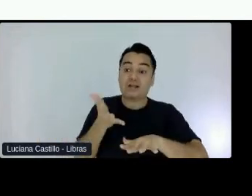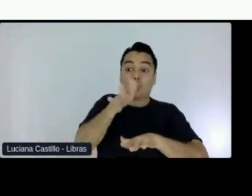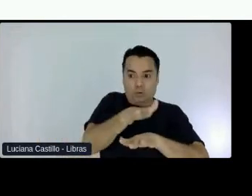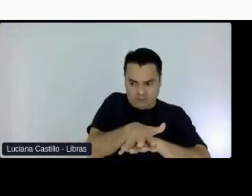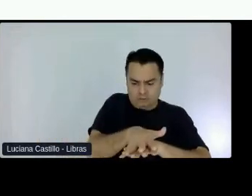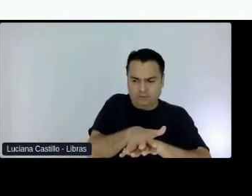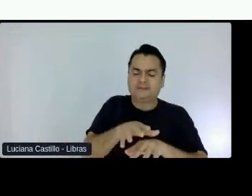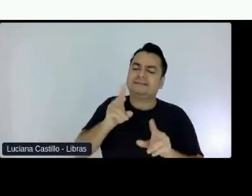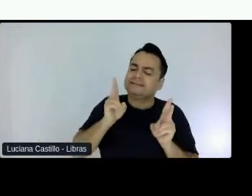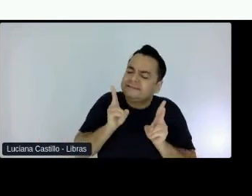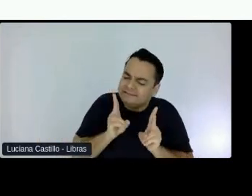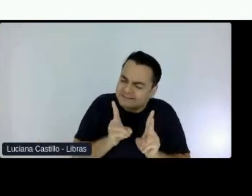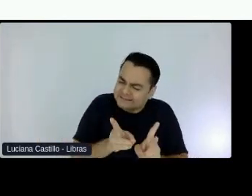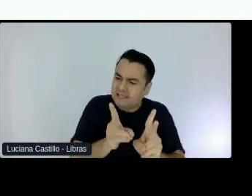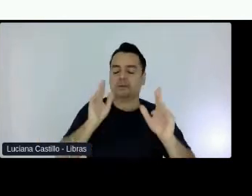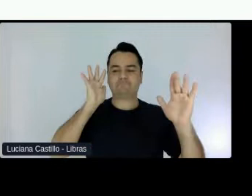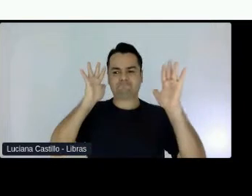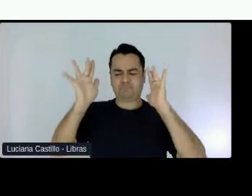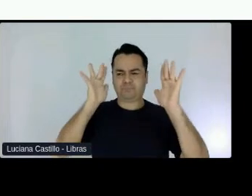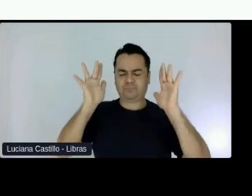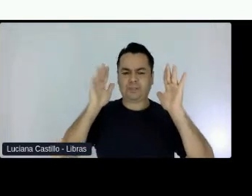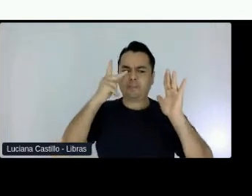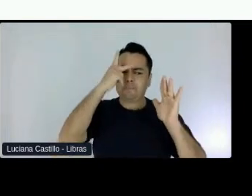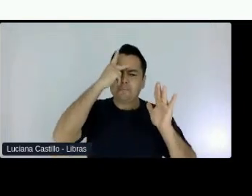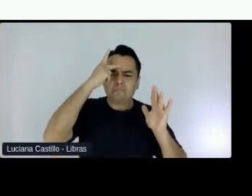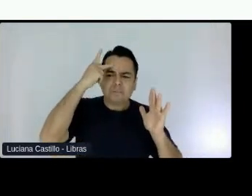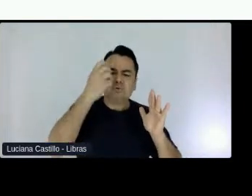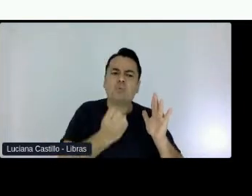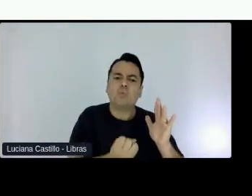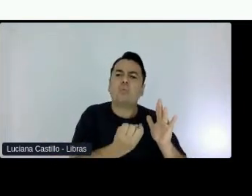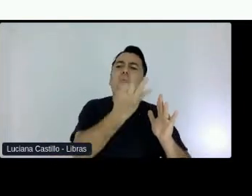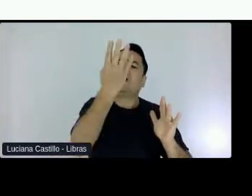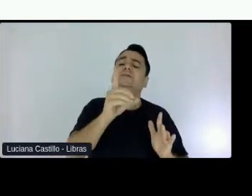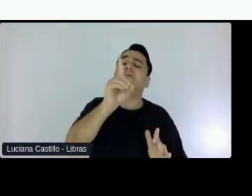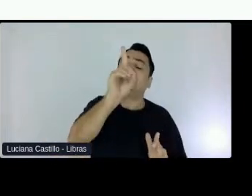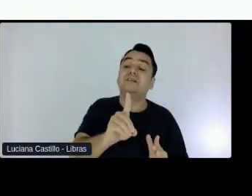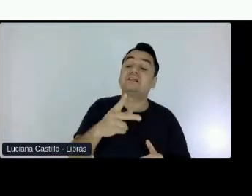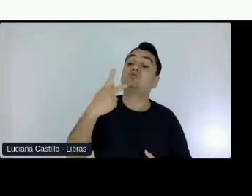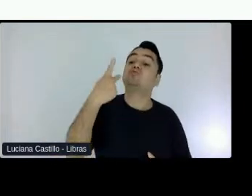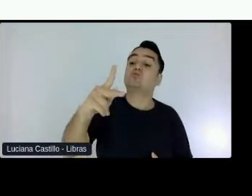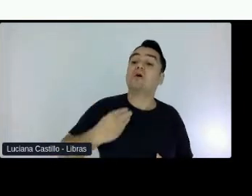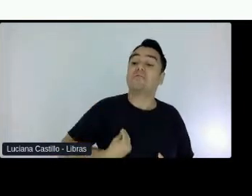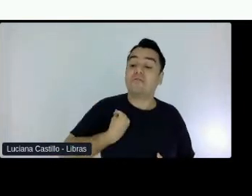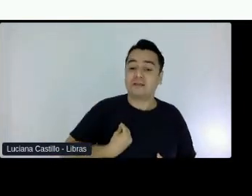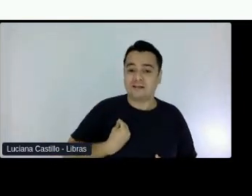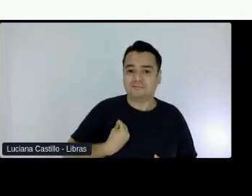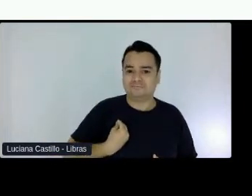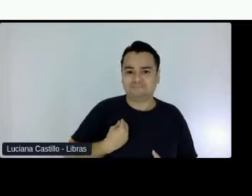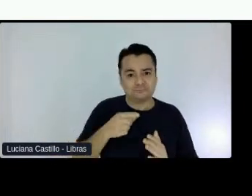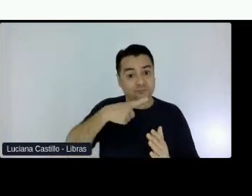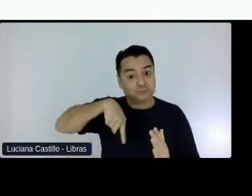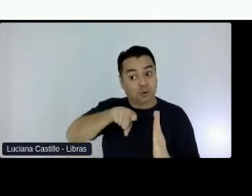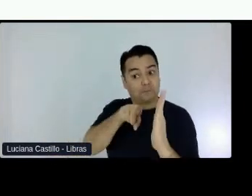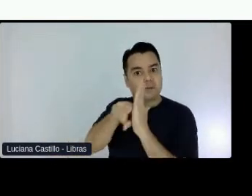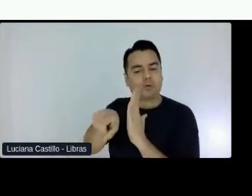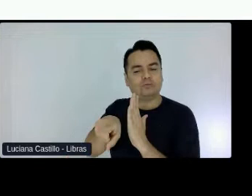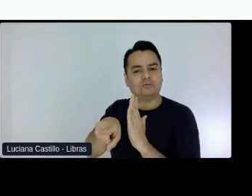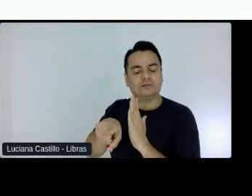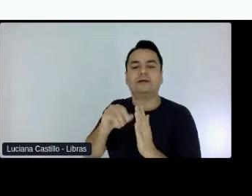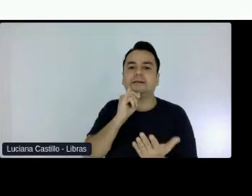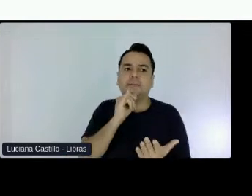uma reflexão. Com quantas pessoas com deficiência vocês conviveram na vida de vocês? Seja na infância, na